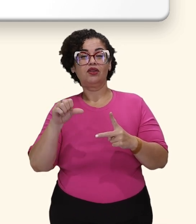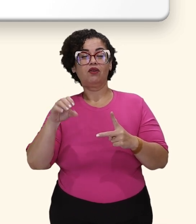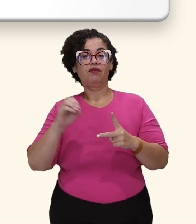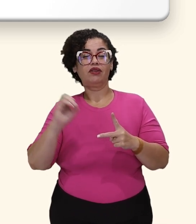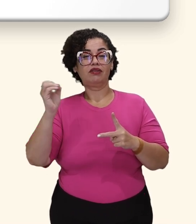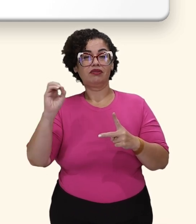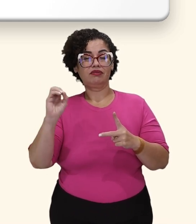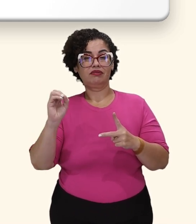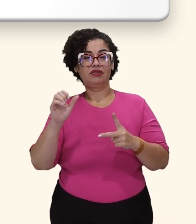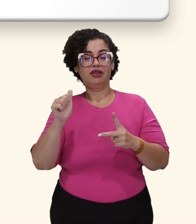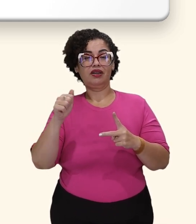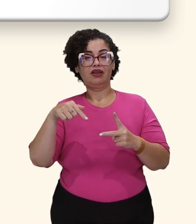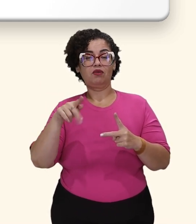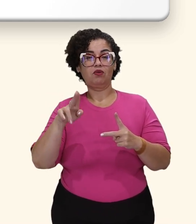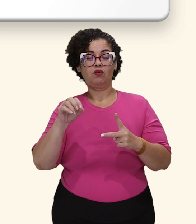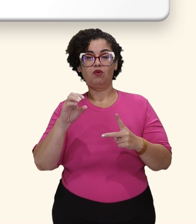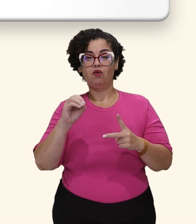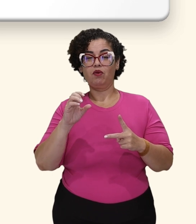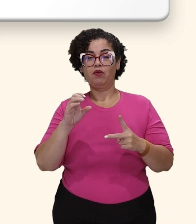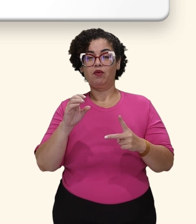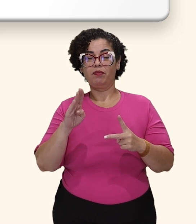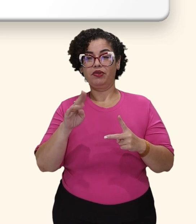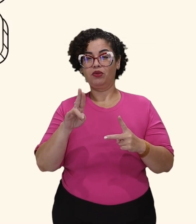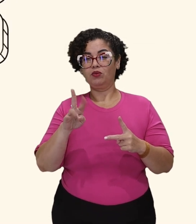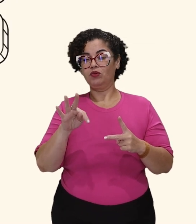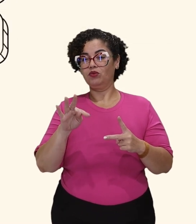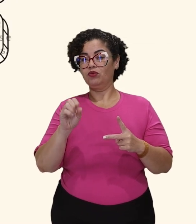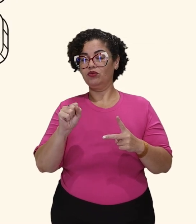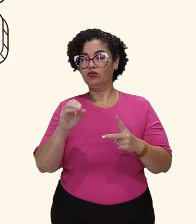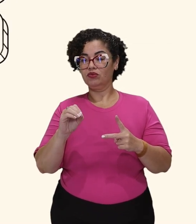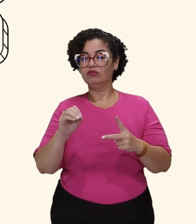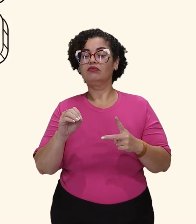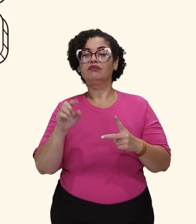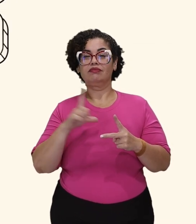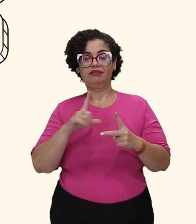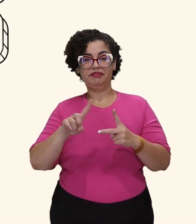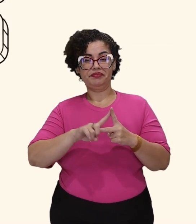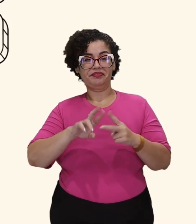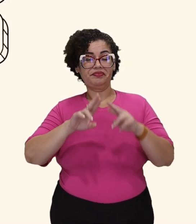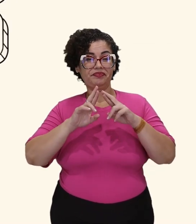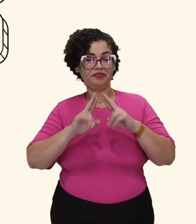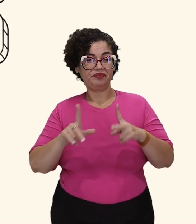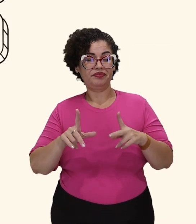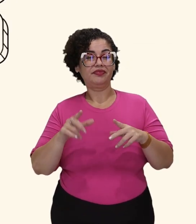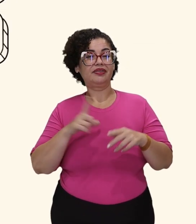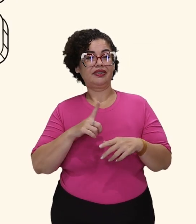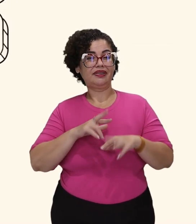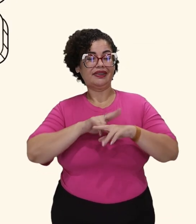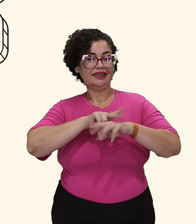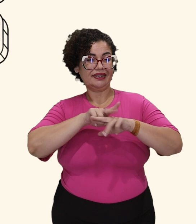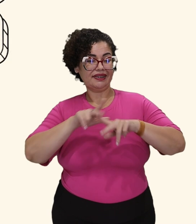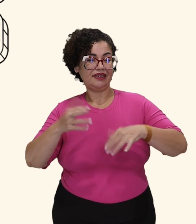90 graus. Esse ângulo é conhecido como ângulo obtuso. O triângulo é um polígono diferenciado.